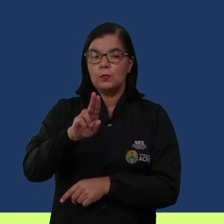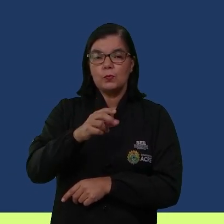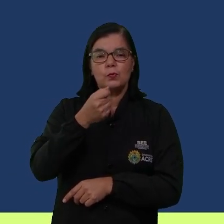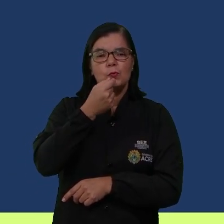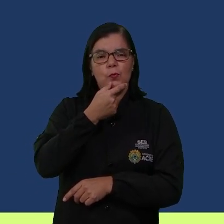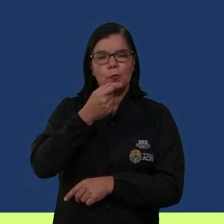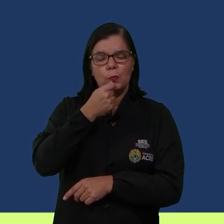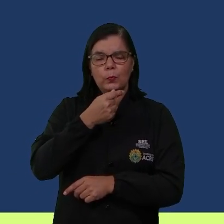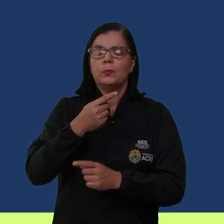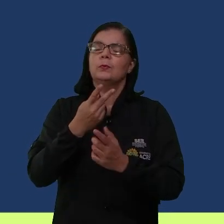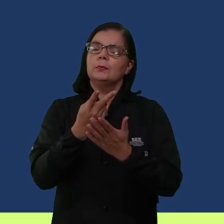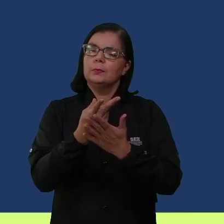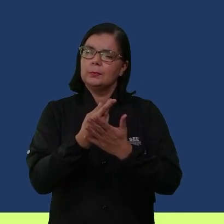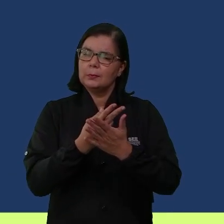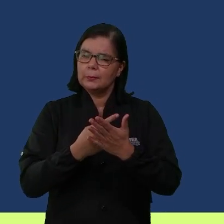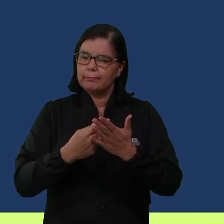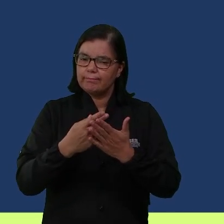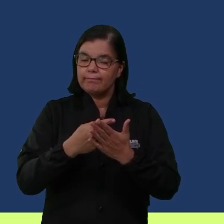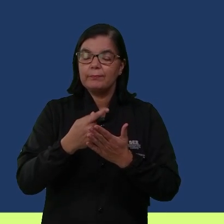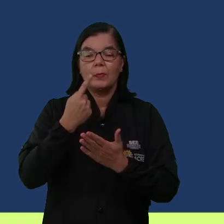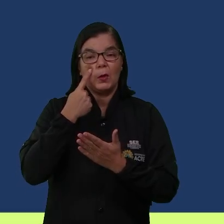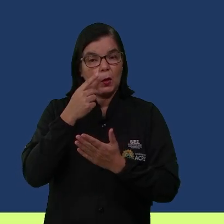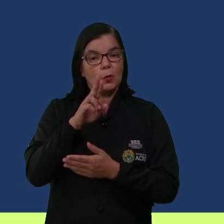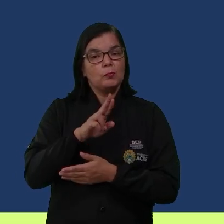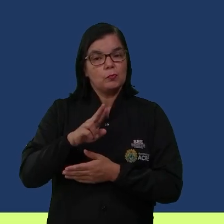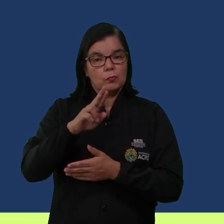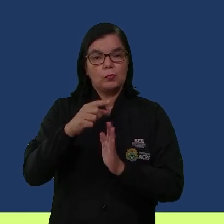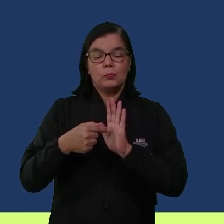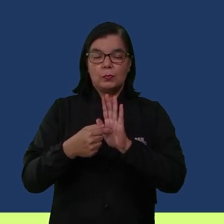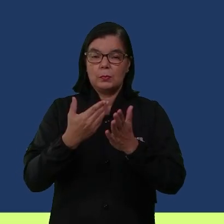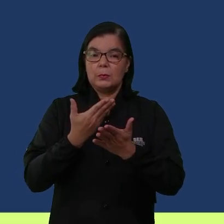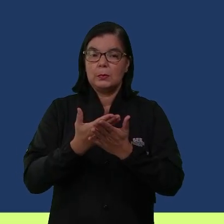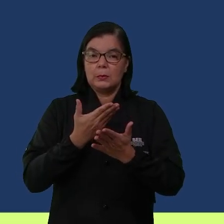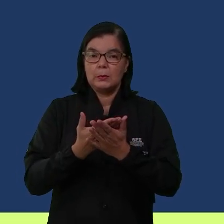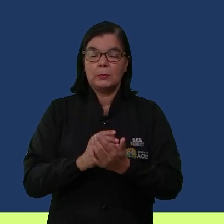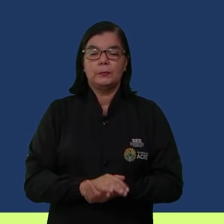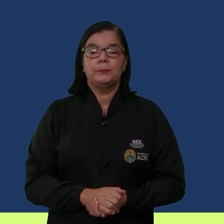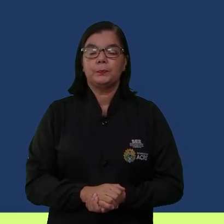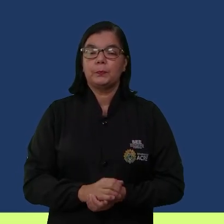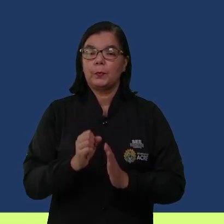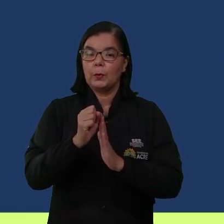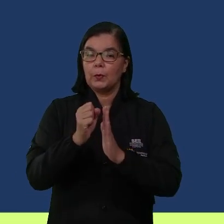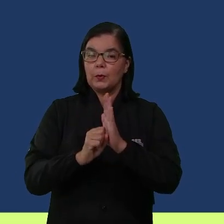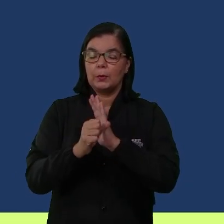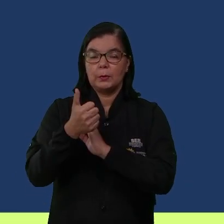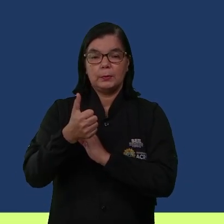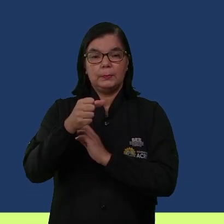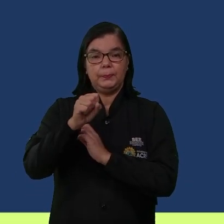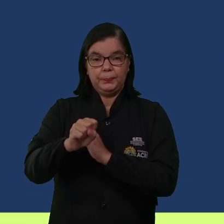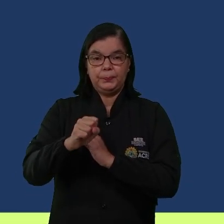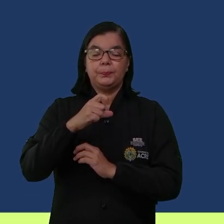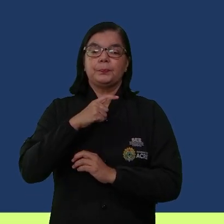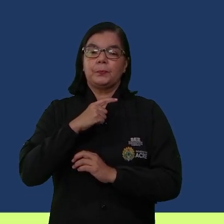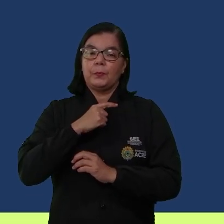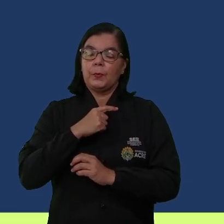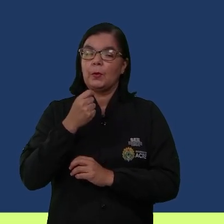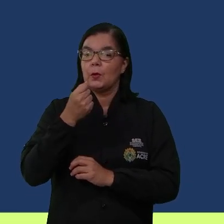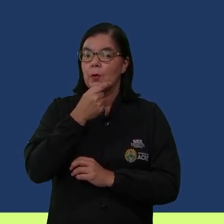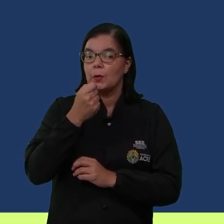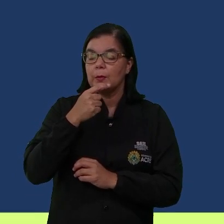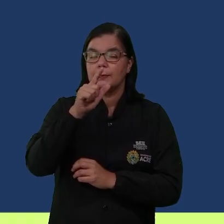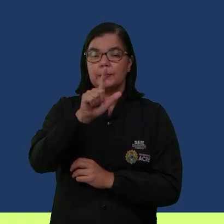suas obras, e eu vou mostrar para você durante essa nossa aula. Já no século XVIII, as paródias